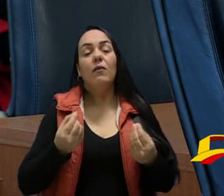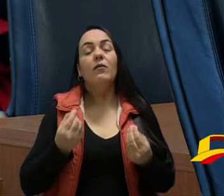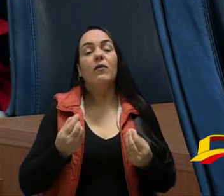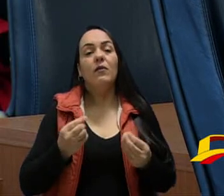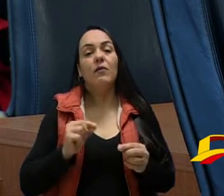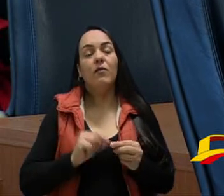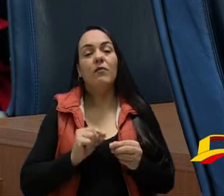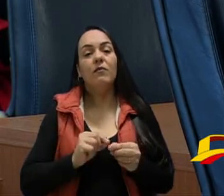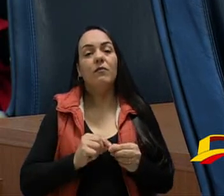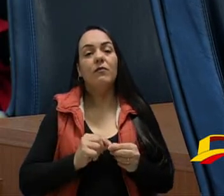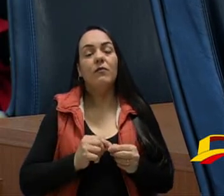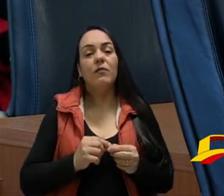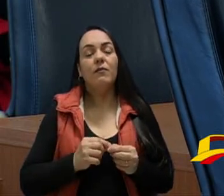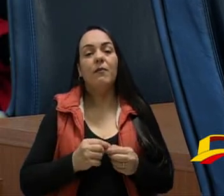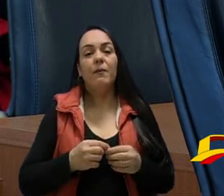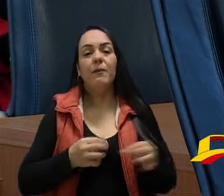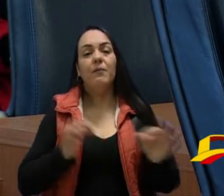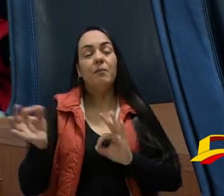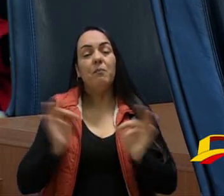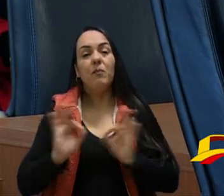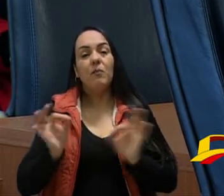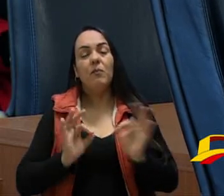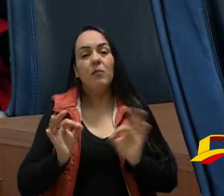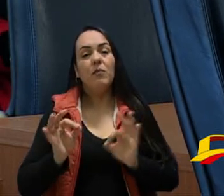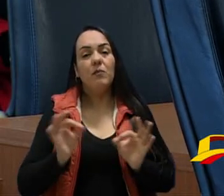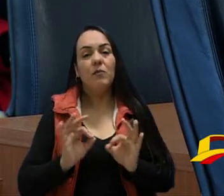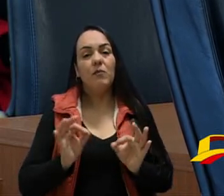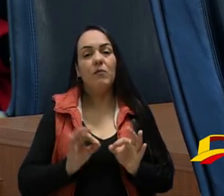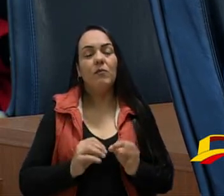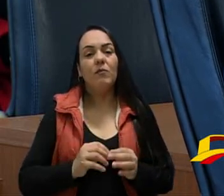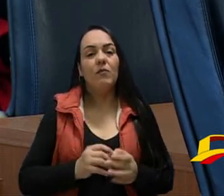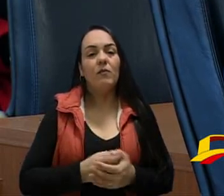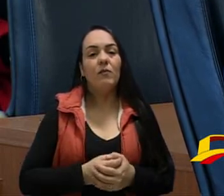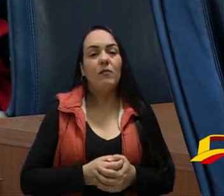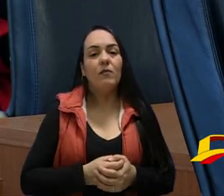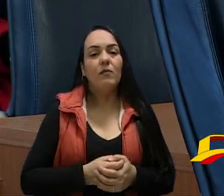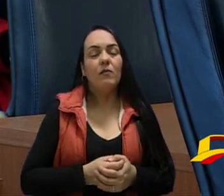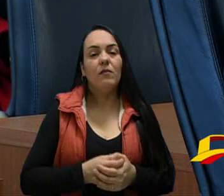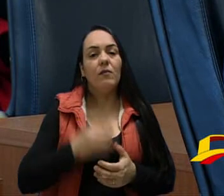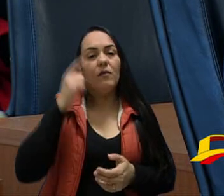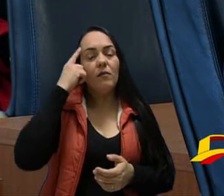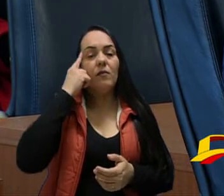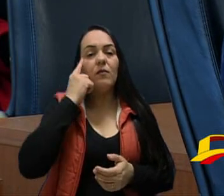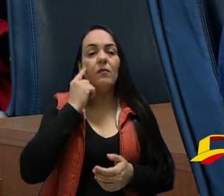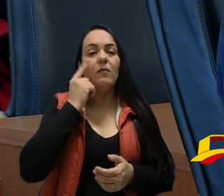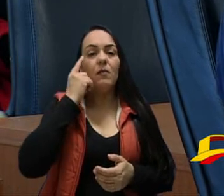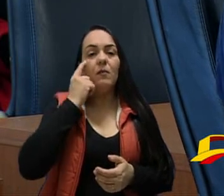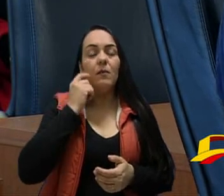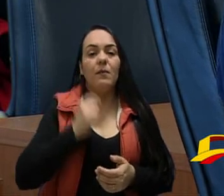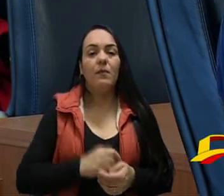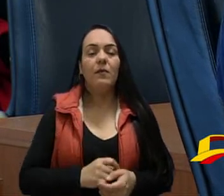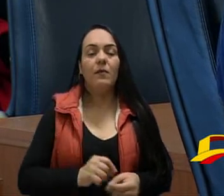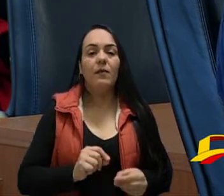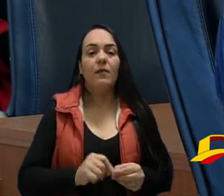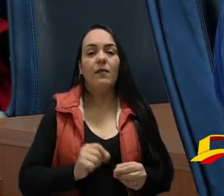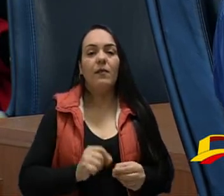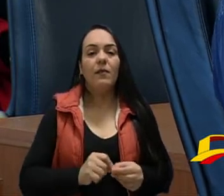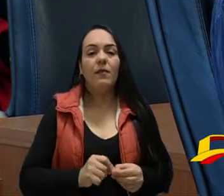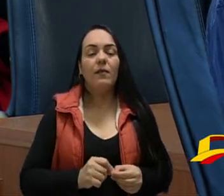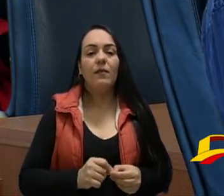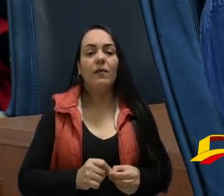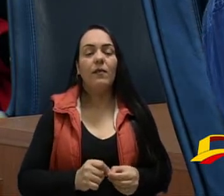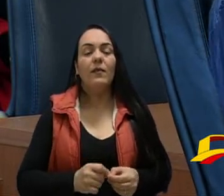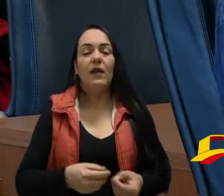é o existe tem algum protocolo que estamos tratando é para estamos elaborando no sentido de de verificar